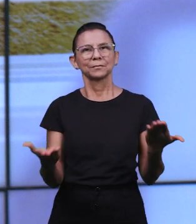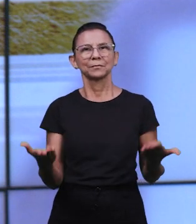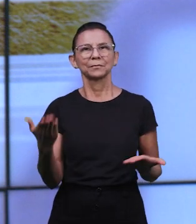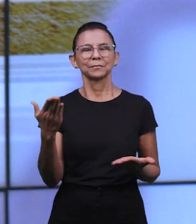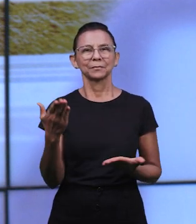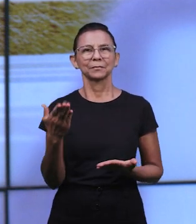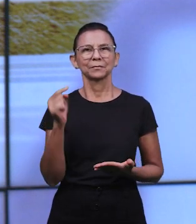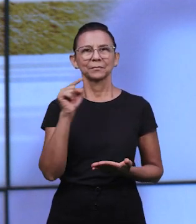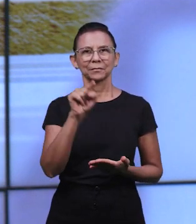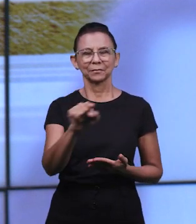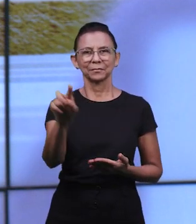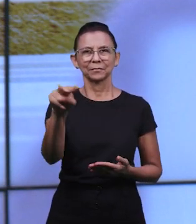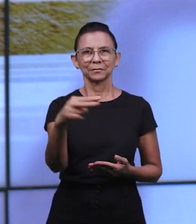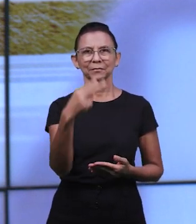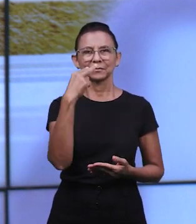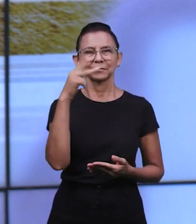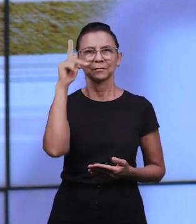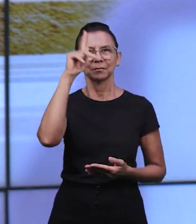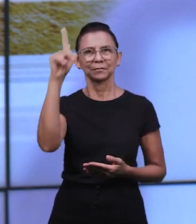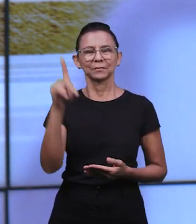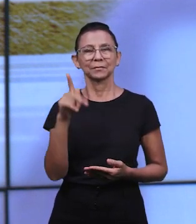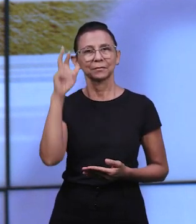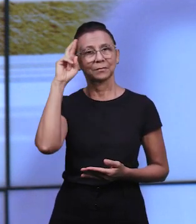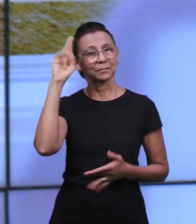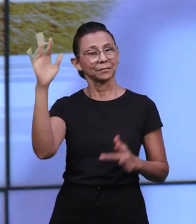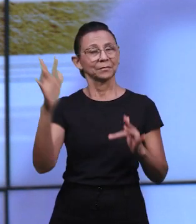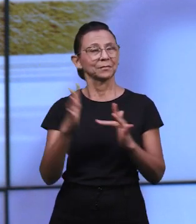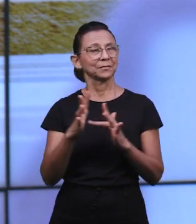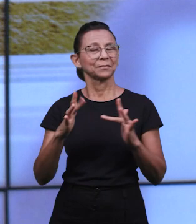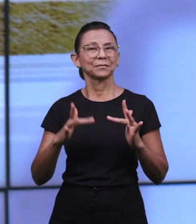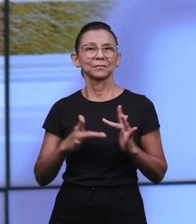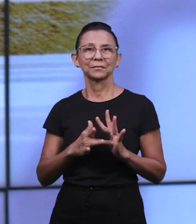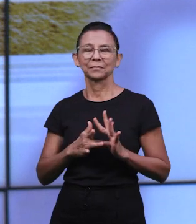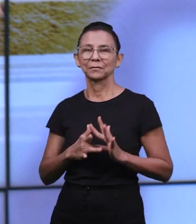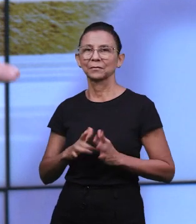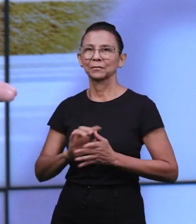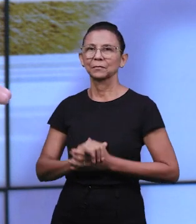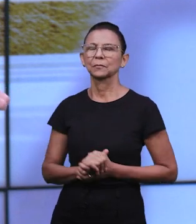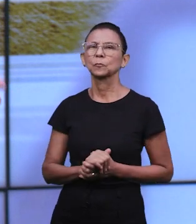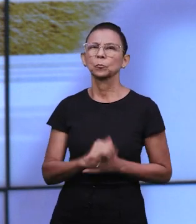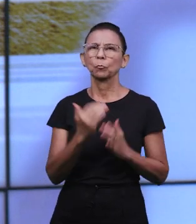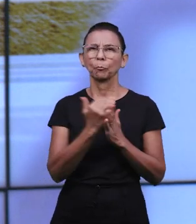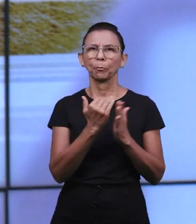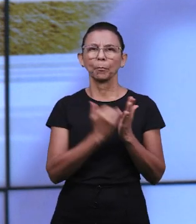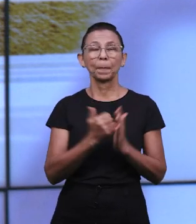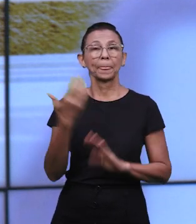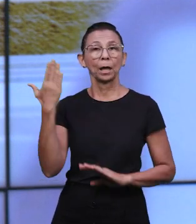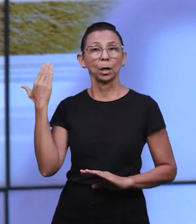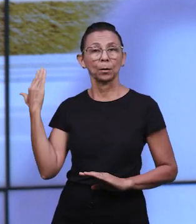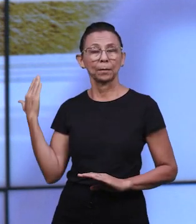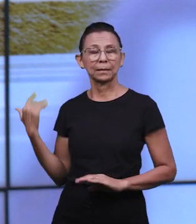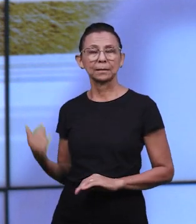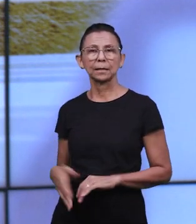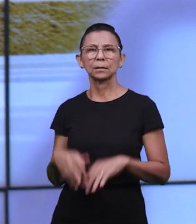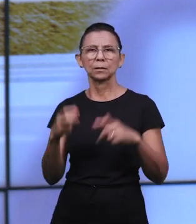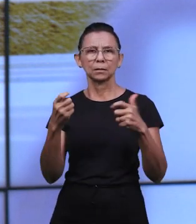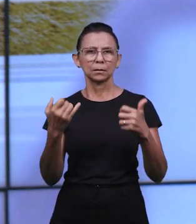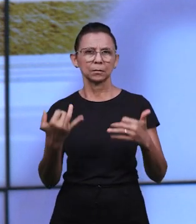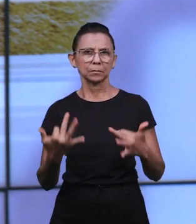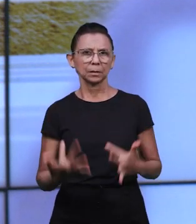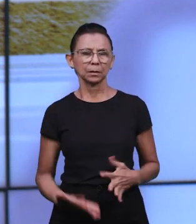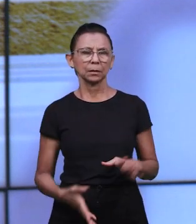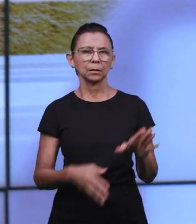Cumprimentamos a você que nos assiste com a paz do Senhor Jesus. No episódio anterior, terminamos dizendo que a